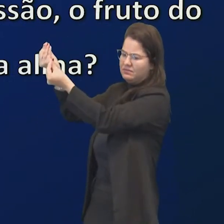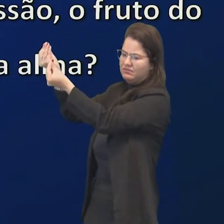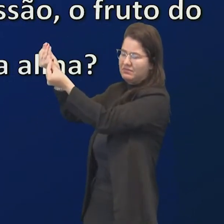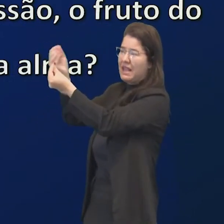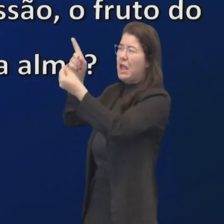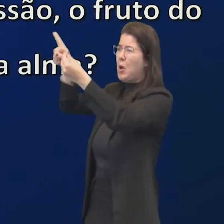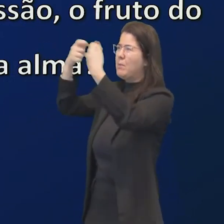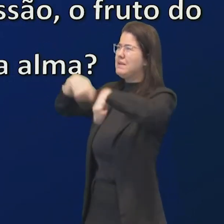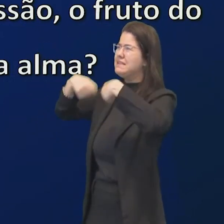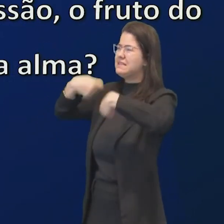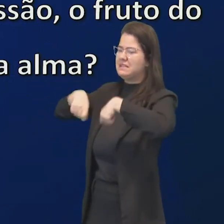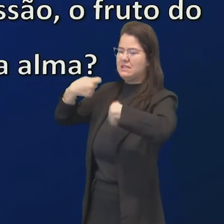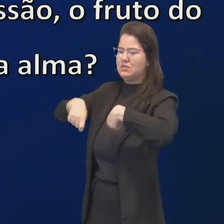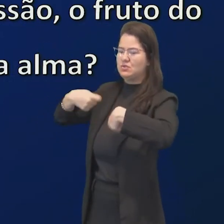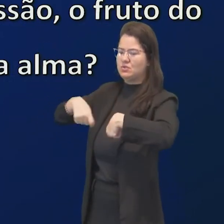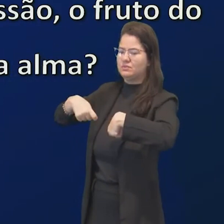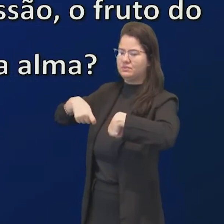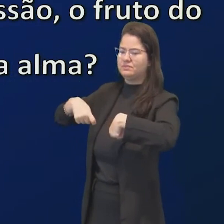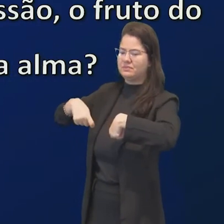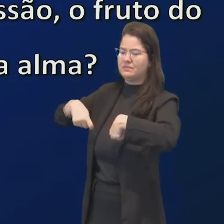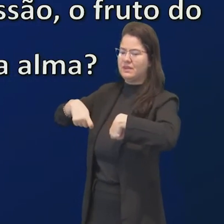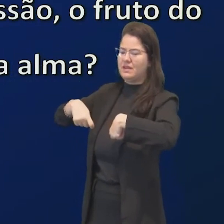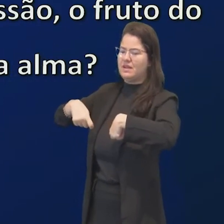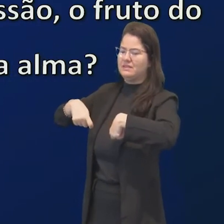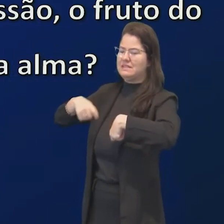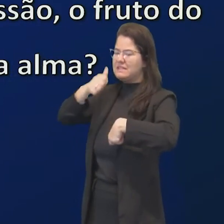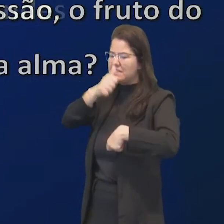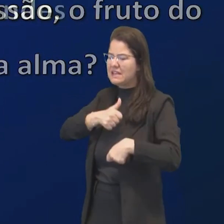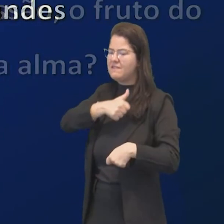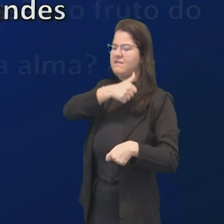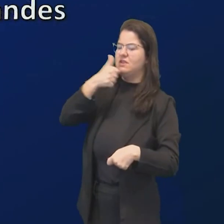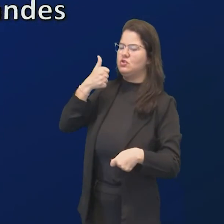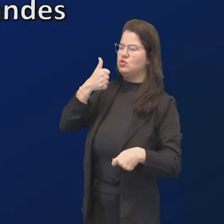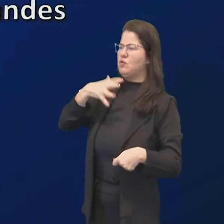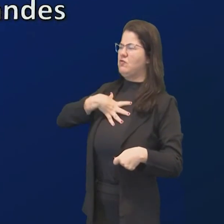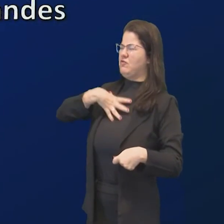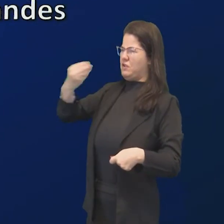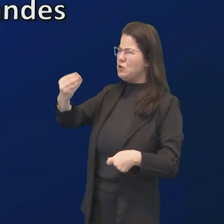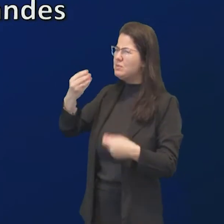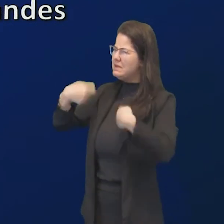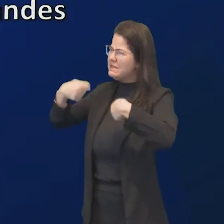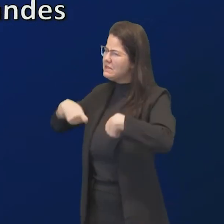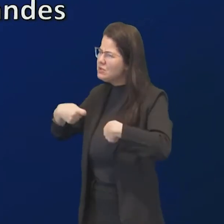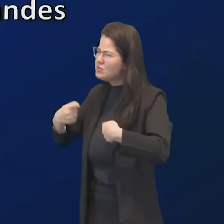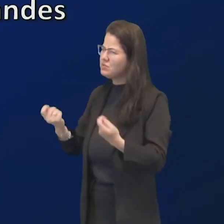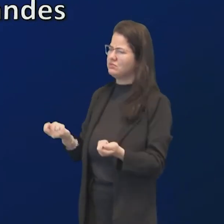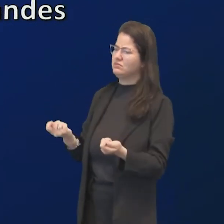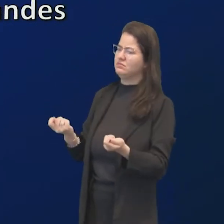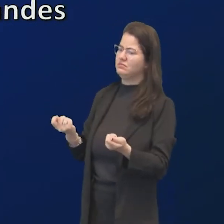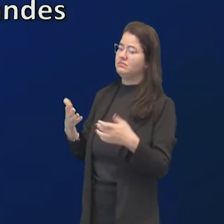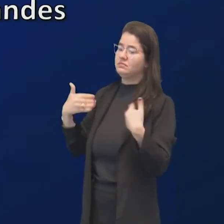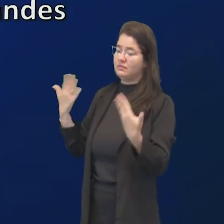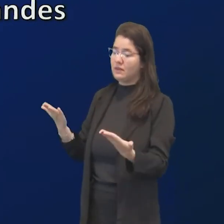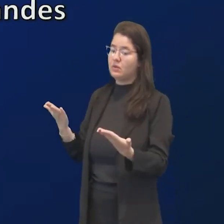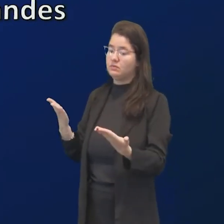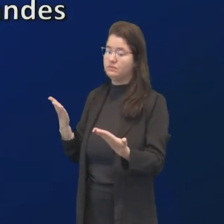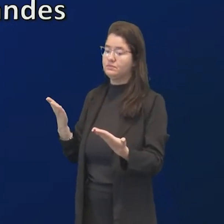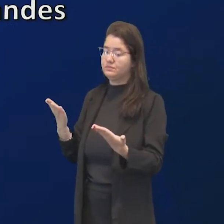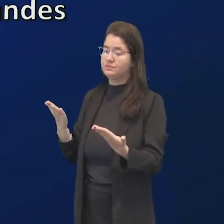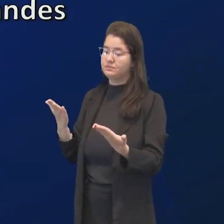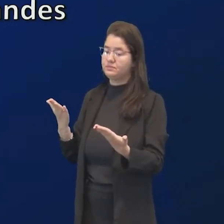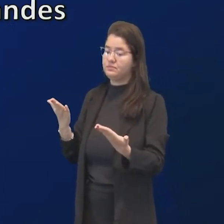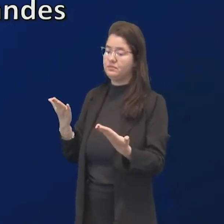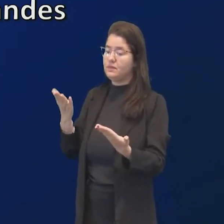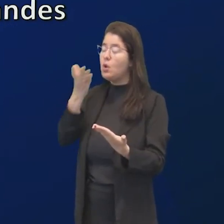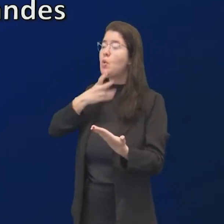transgressão, o fruto do meu corpo pelo pecado da minha alma? Ele te declarou ao homem o que é bom, e